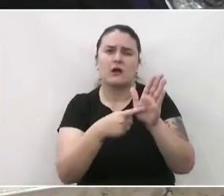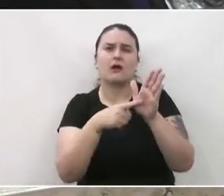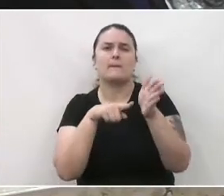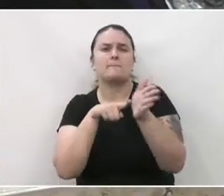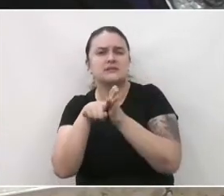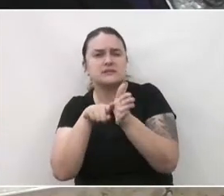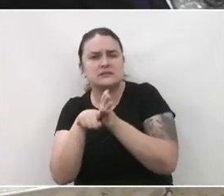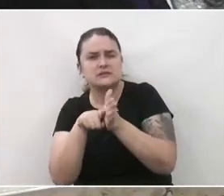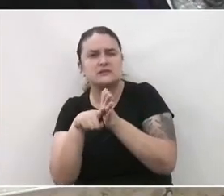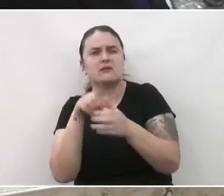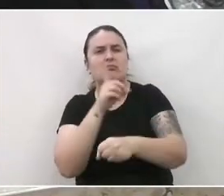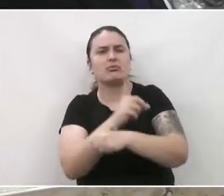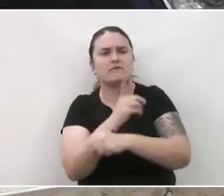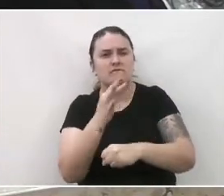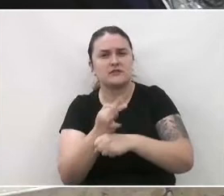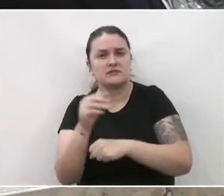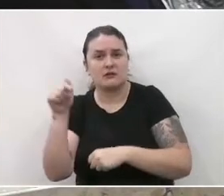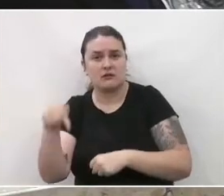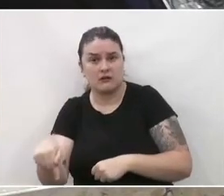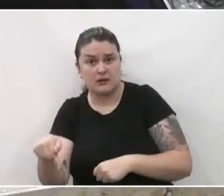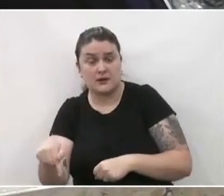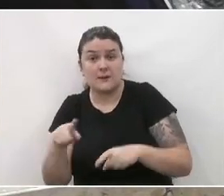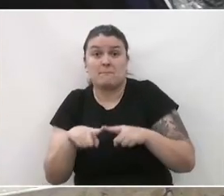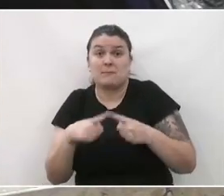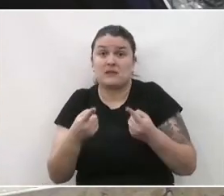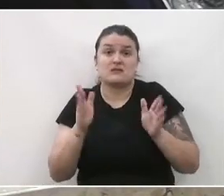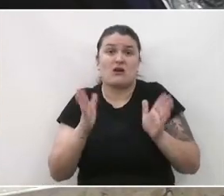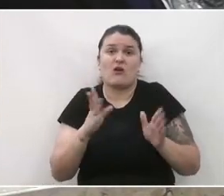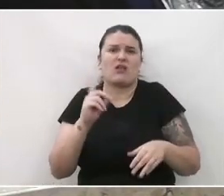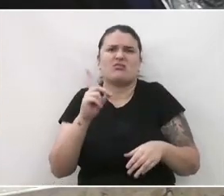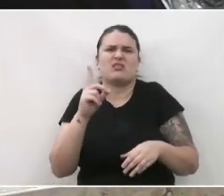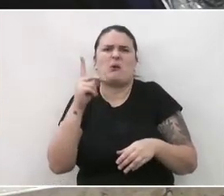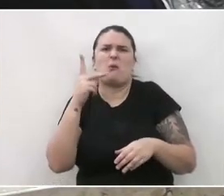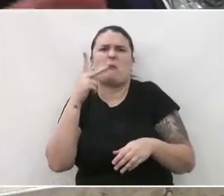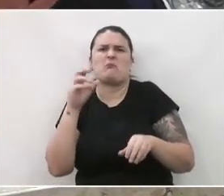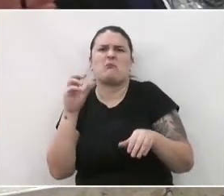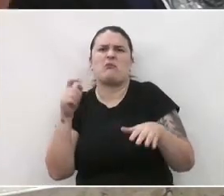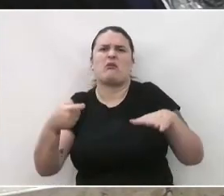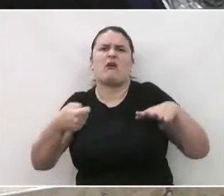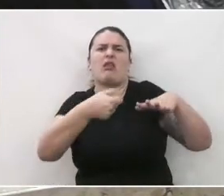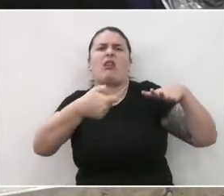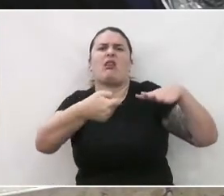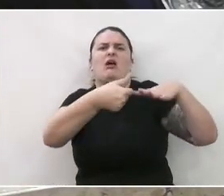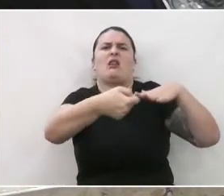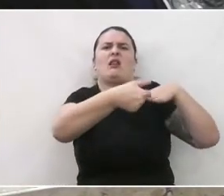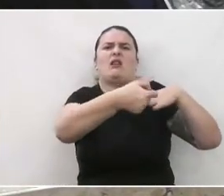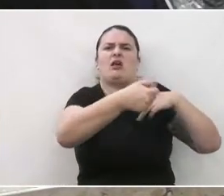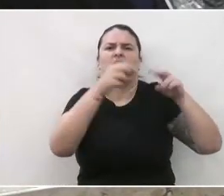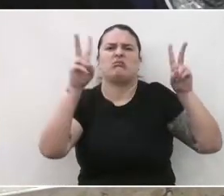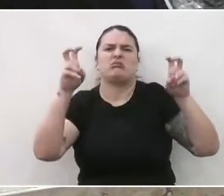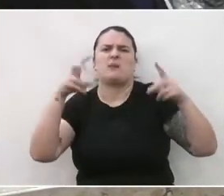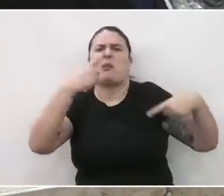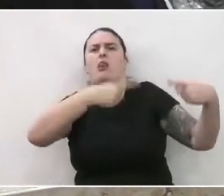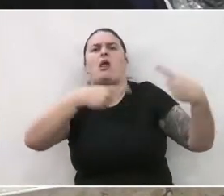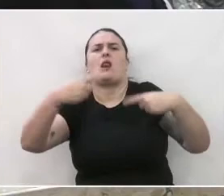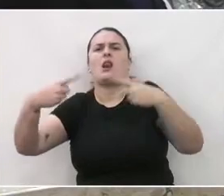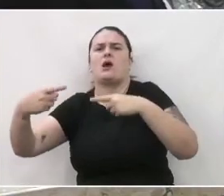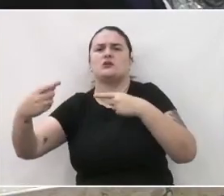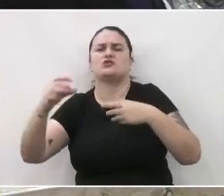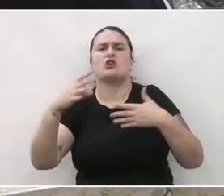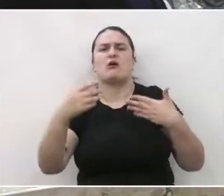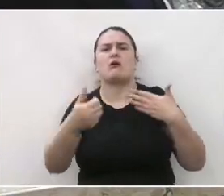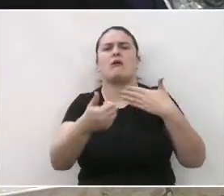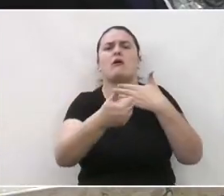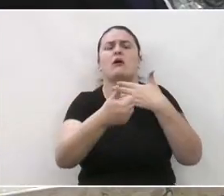defender isso aqui, né? Mas agora não trazer fake news ou temas para polemizar aqui, para ganhar curtida na